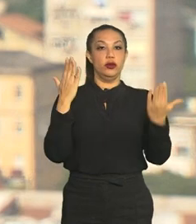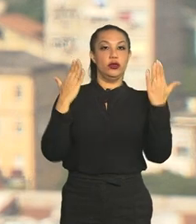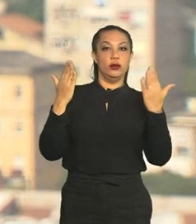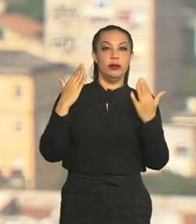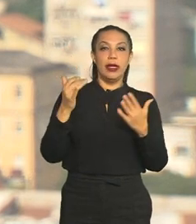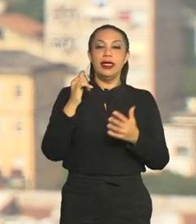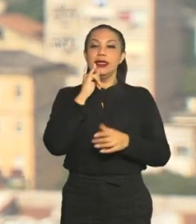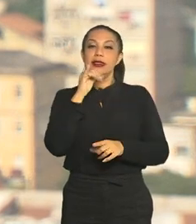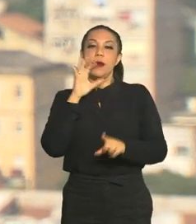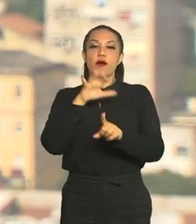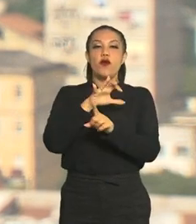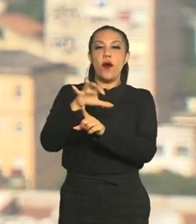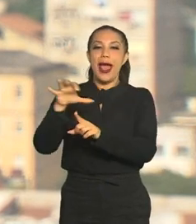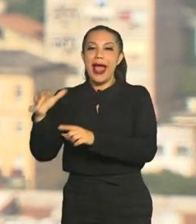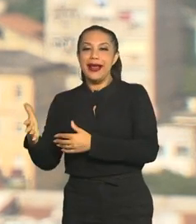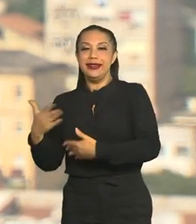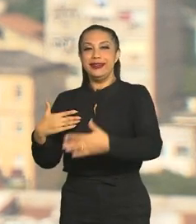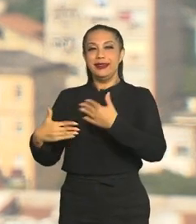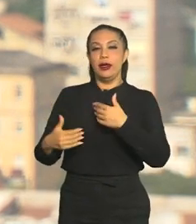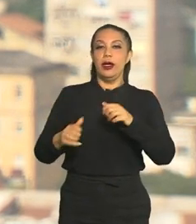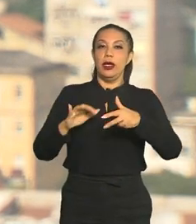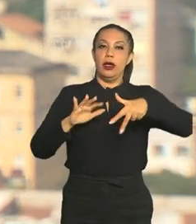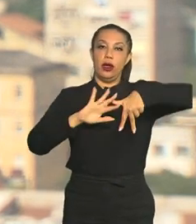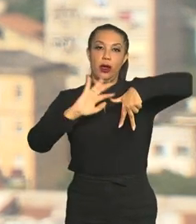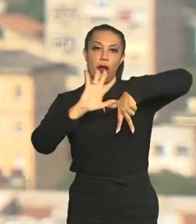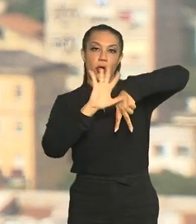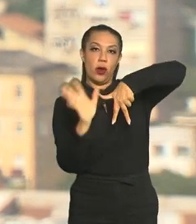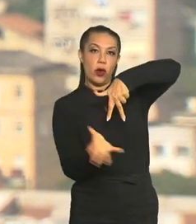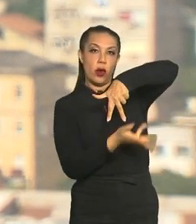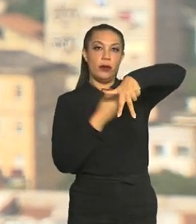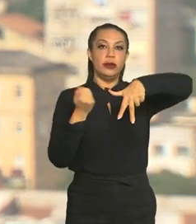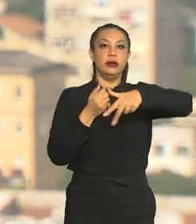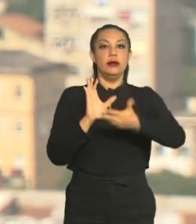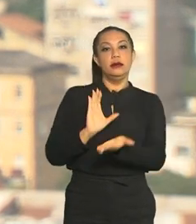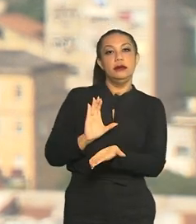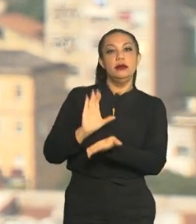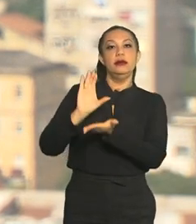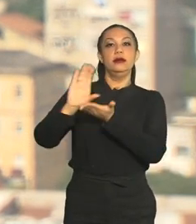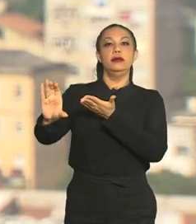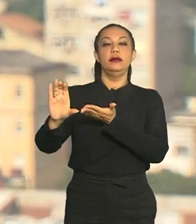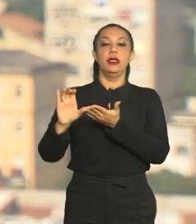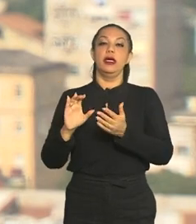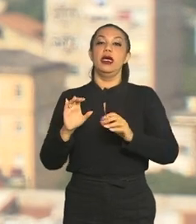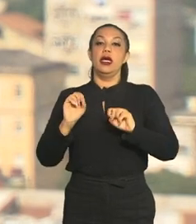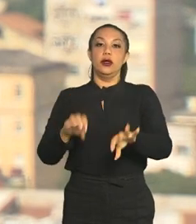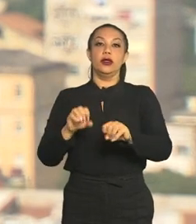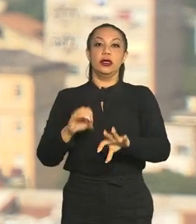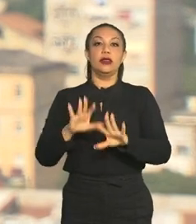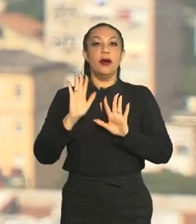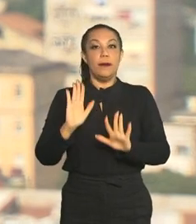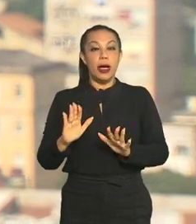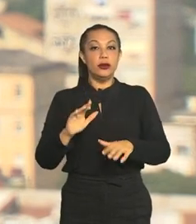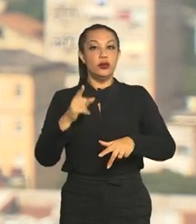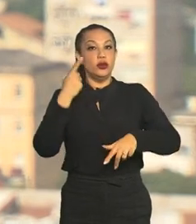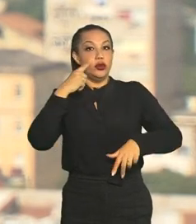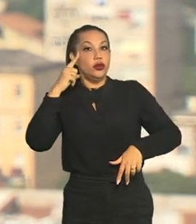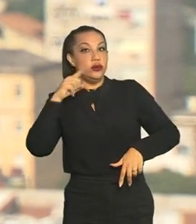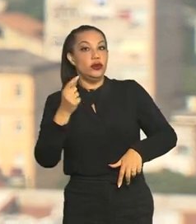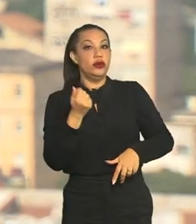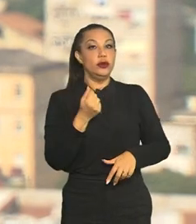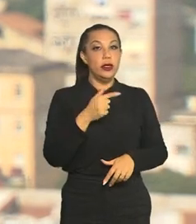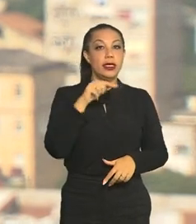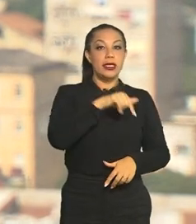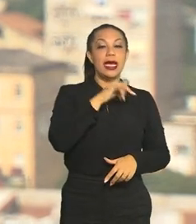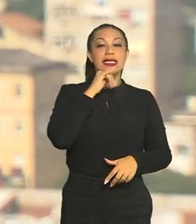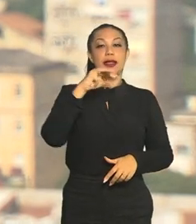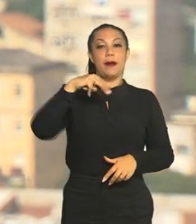suspeita de tráfico de influência e corrupção na liberação de verbas da educação os supostos desvios teriam